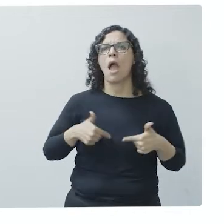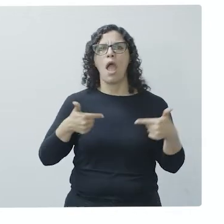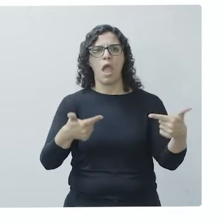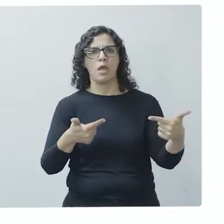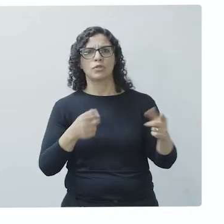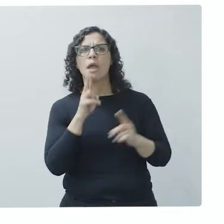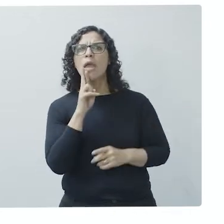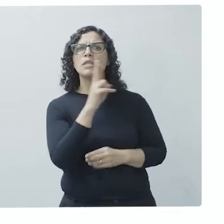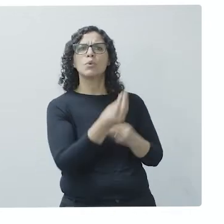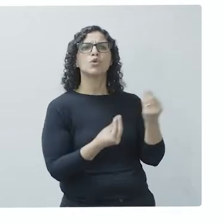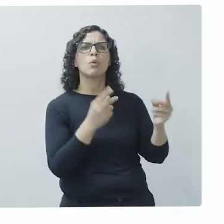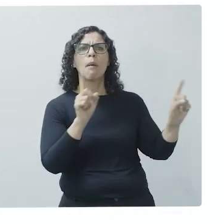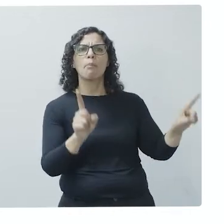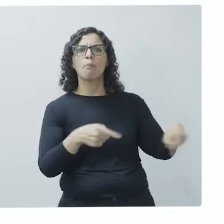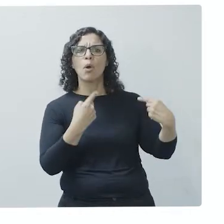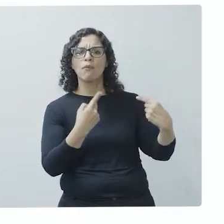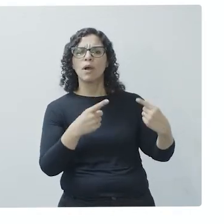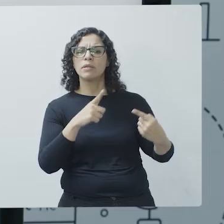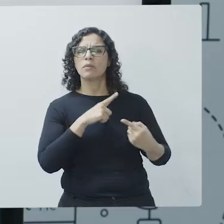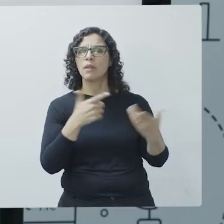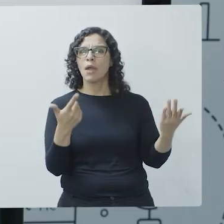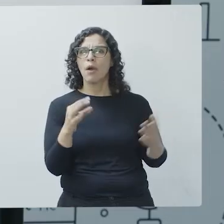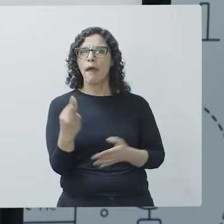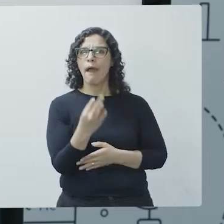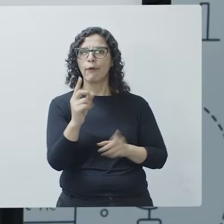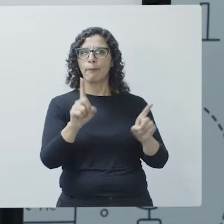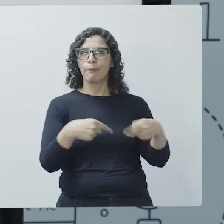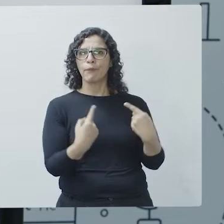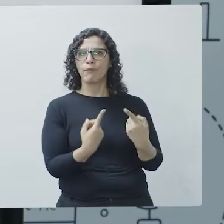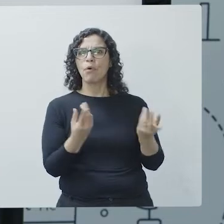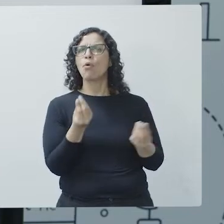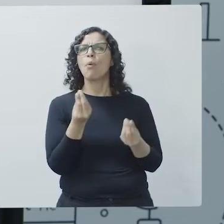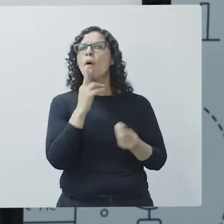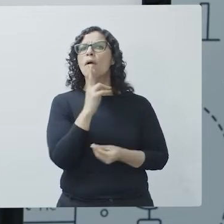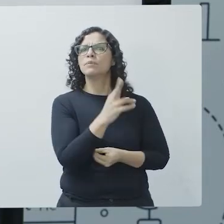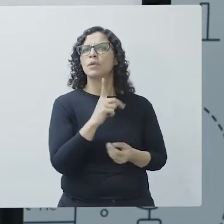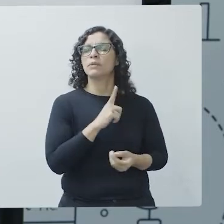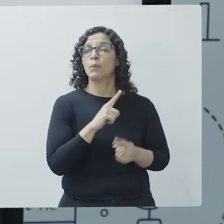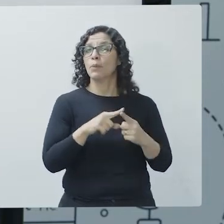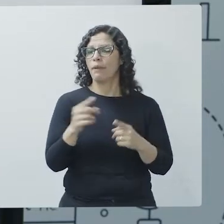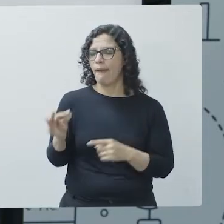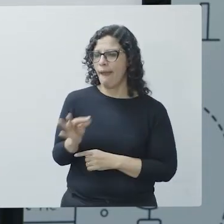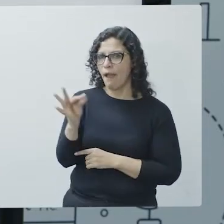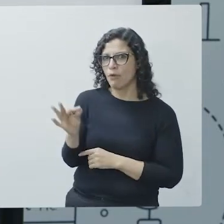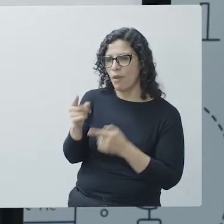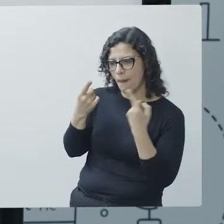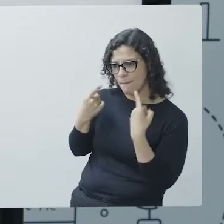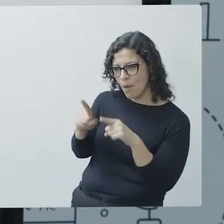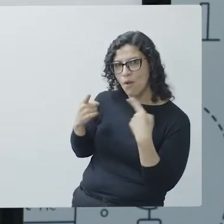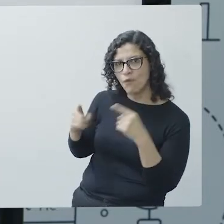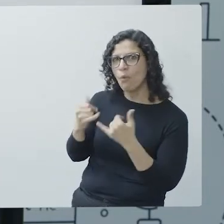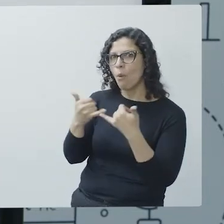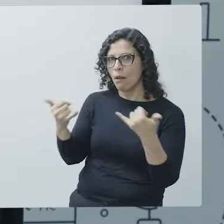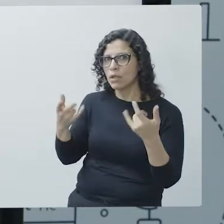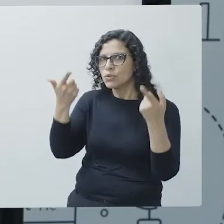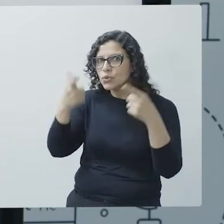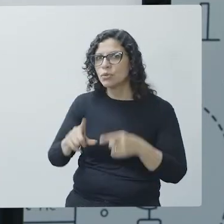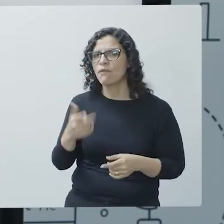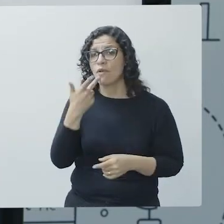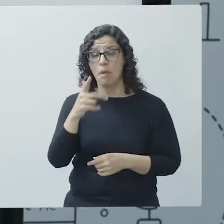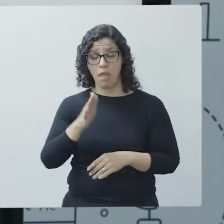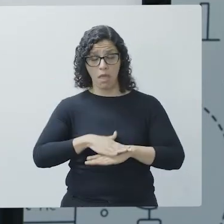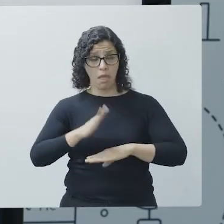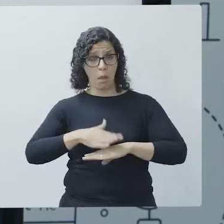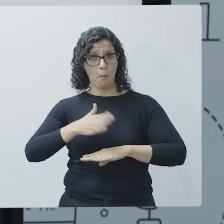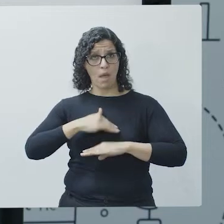poderia reagir à provocação da agulha? Porque a agulha provocou a linha, dizendo que ela é a